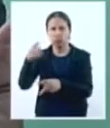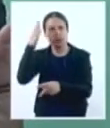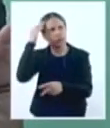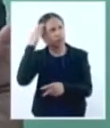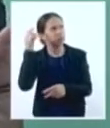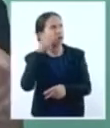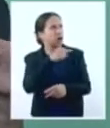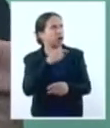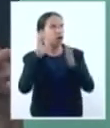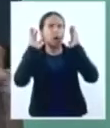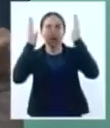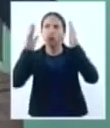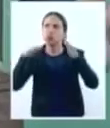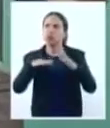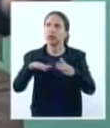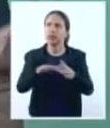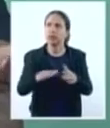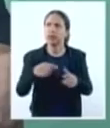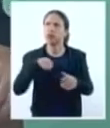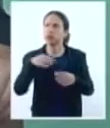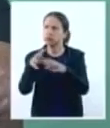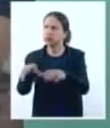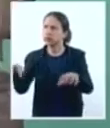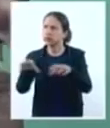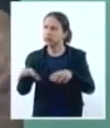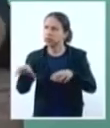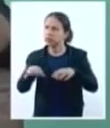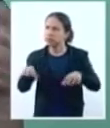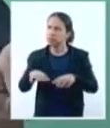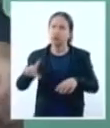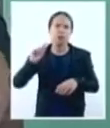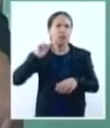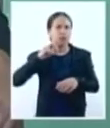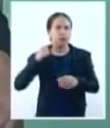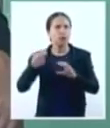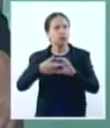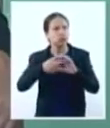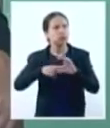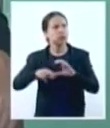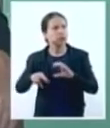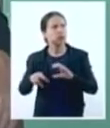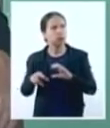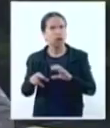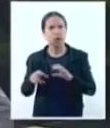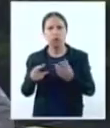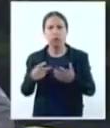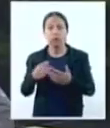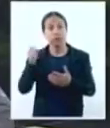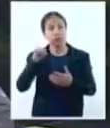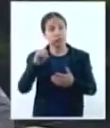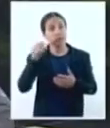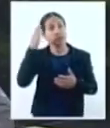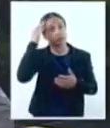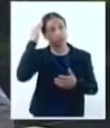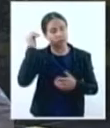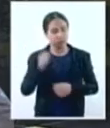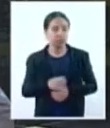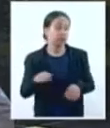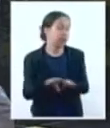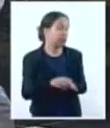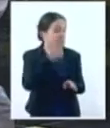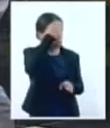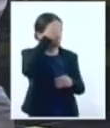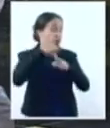só o lixo reciclável, pô, legal, vou começar a separar. Né? Uma coisa vai puxando a outra, né? E fazer uma campanha maior de conscientização.